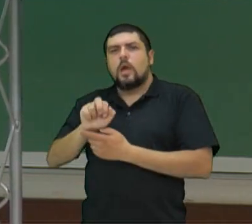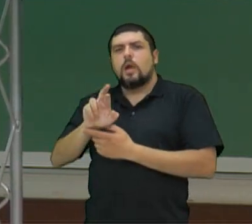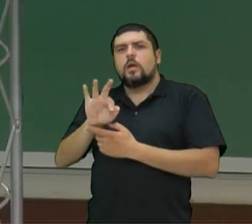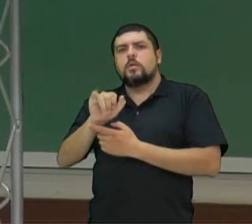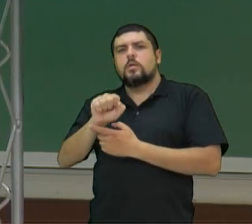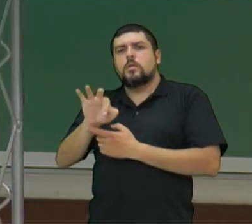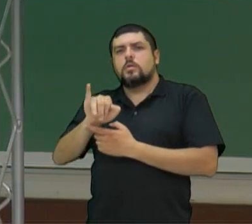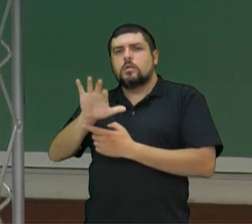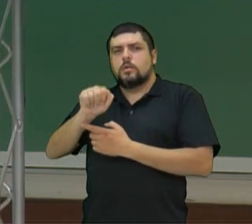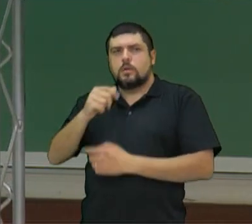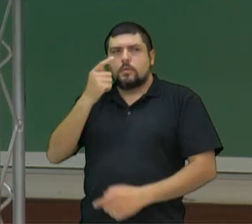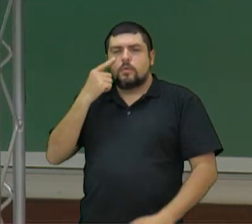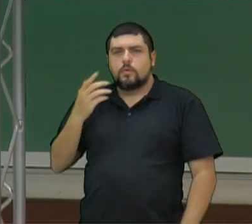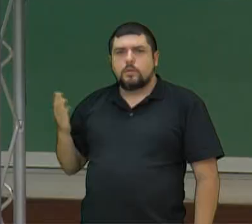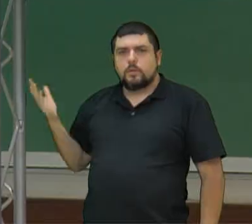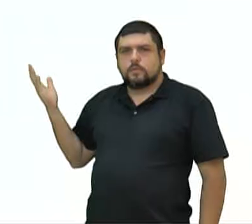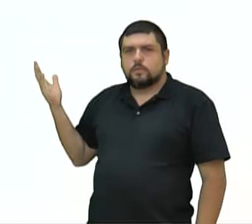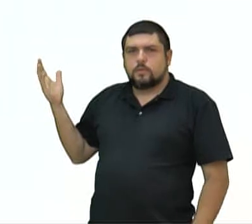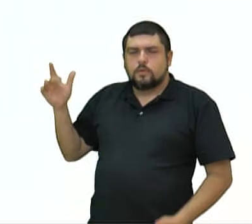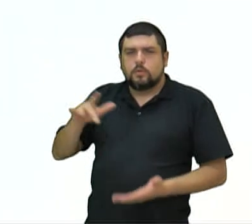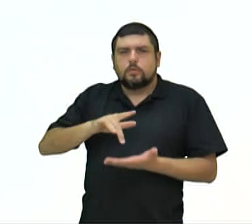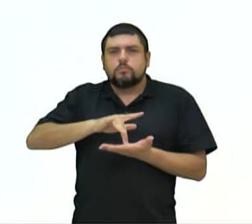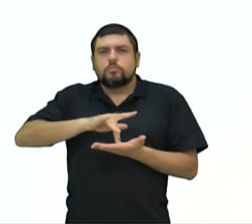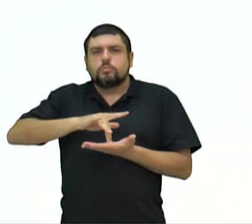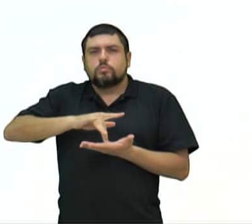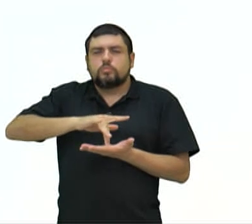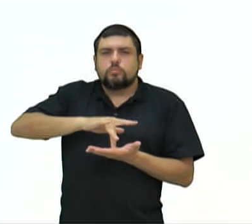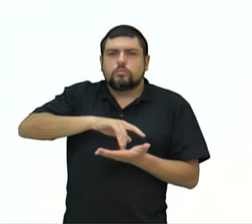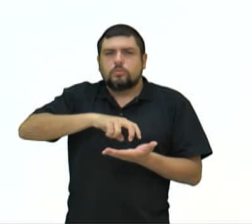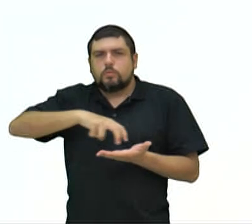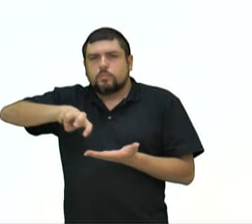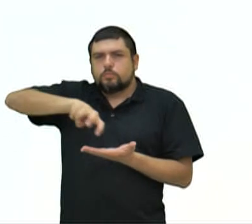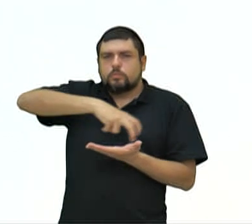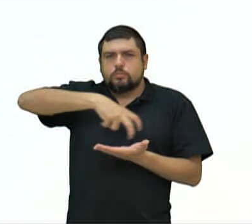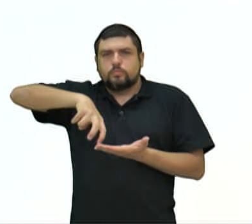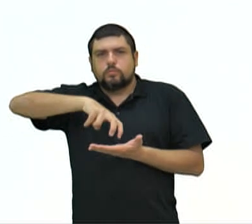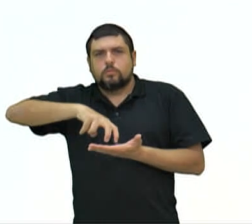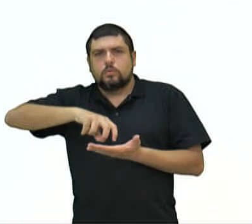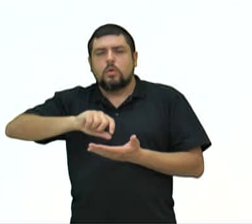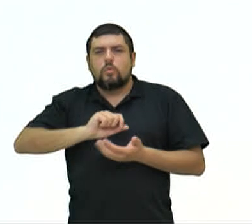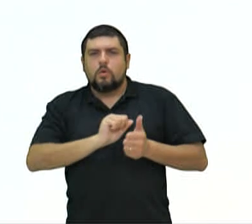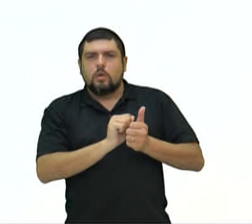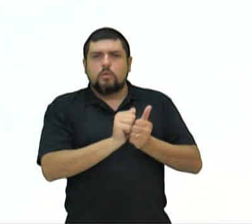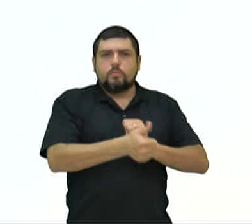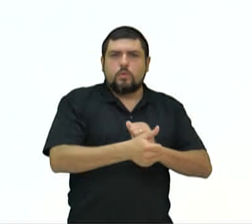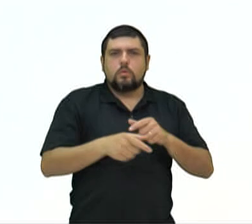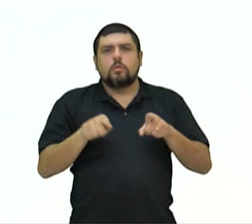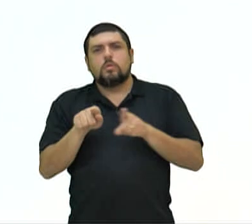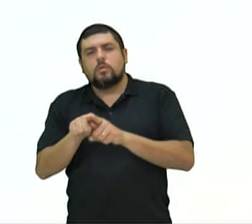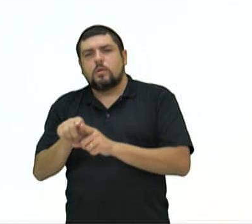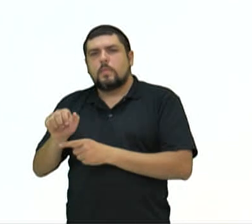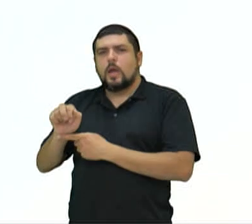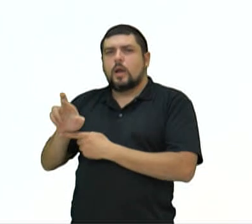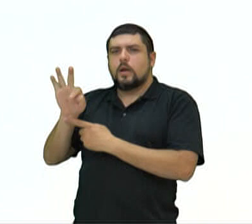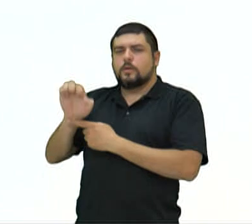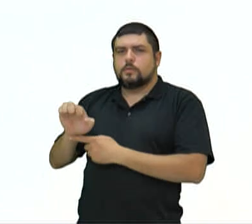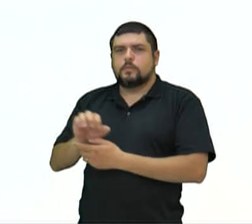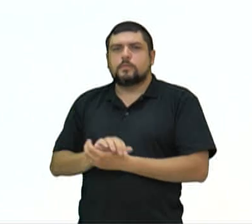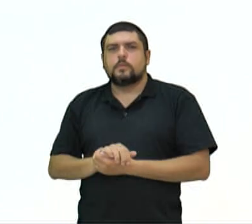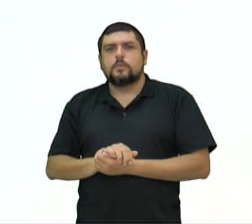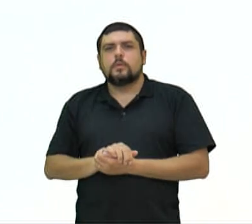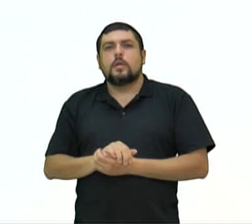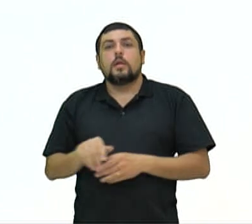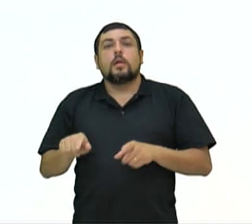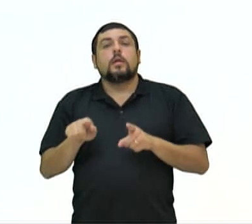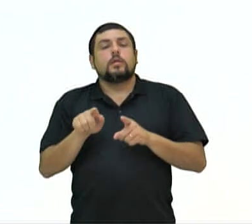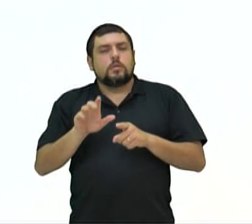a patinação artística é uma combinação entre esporte e arte. Aprendemos também que ela já está presente nos